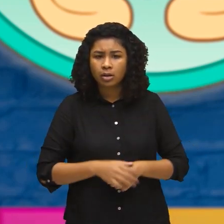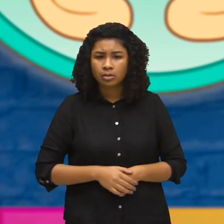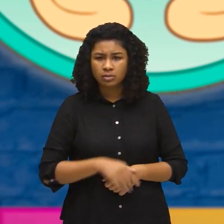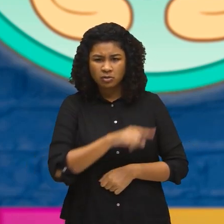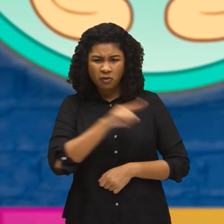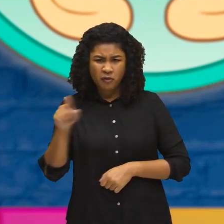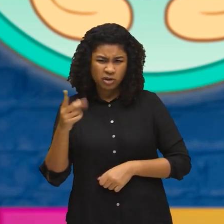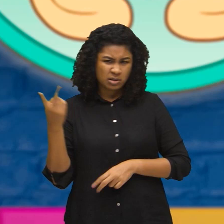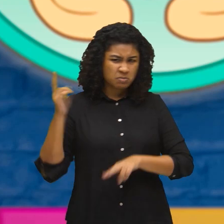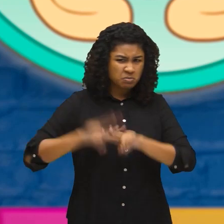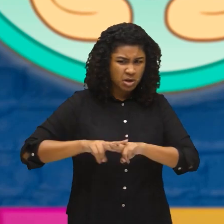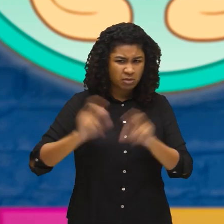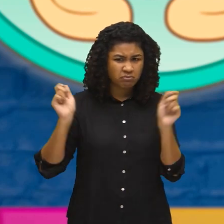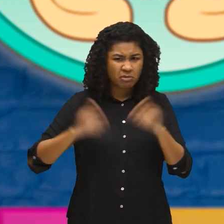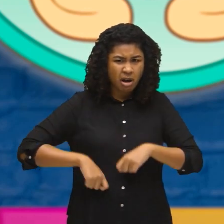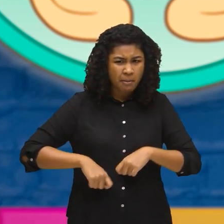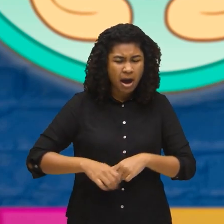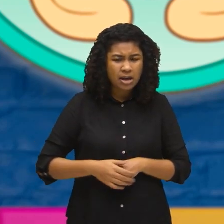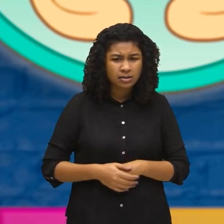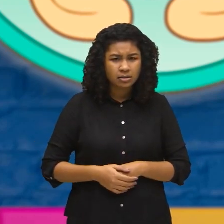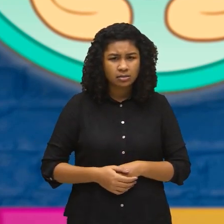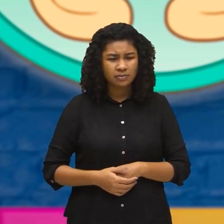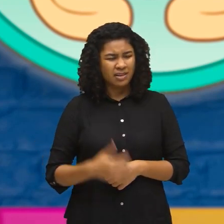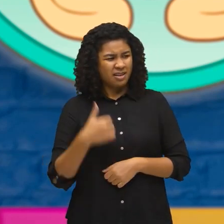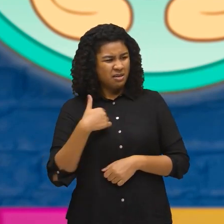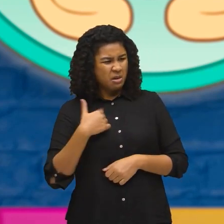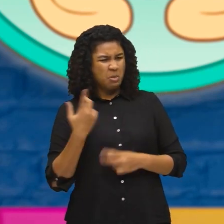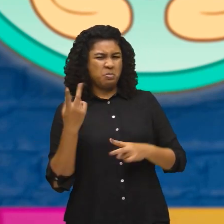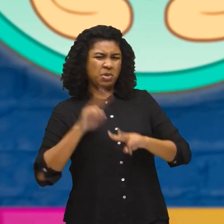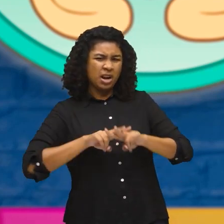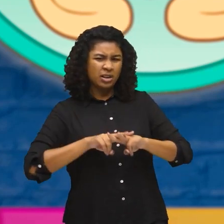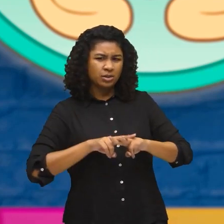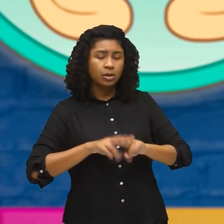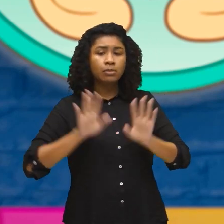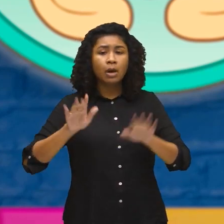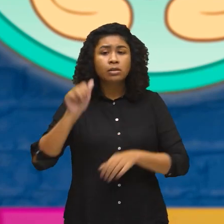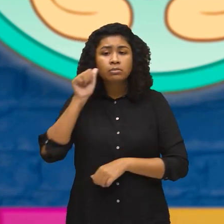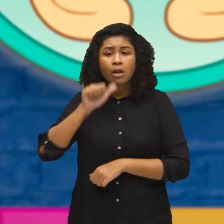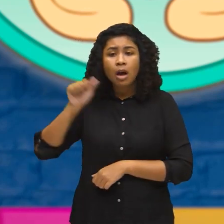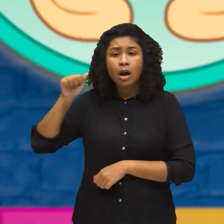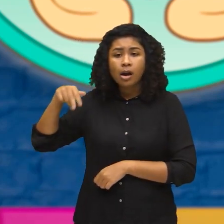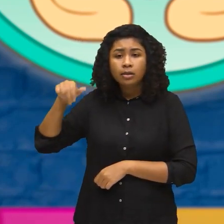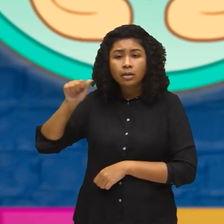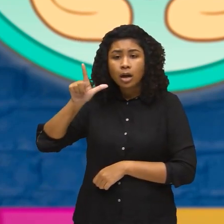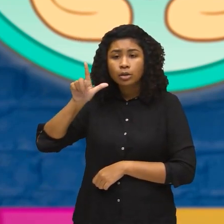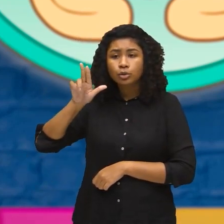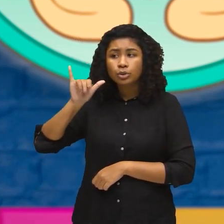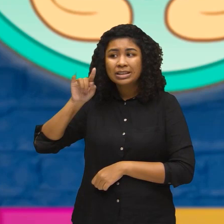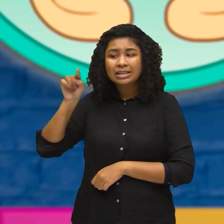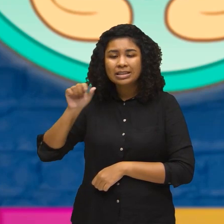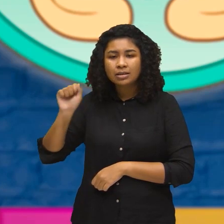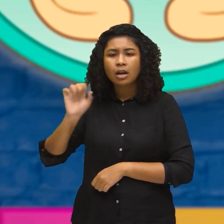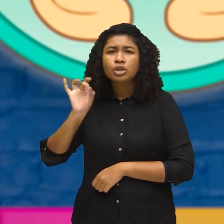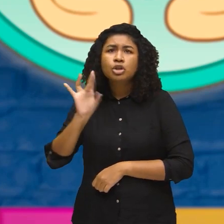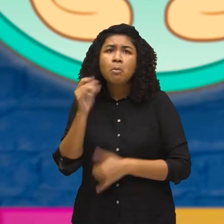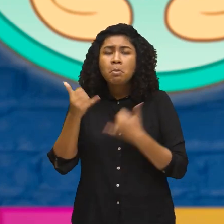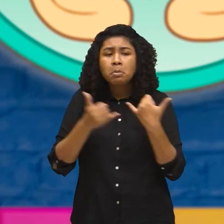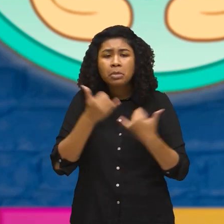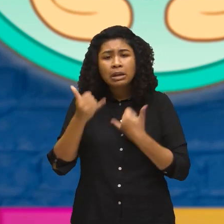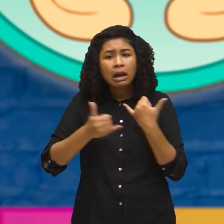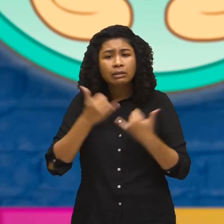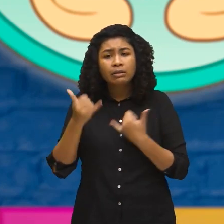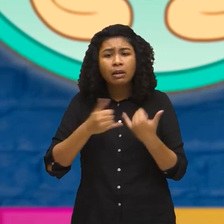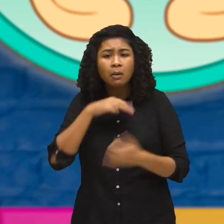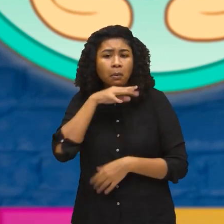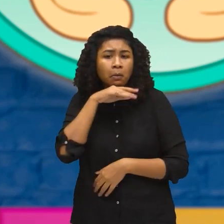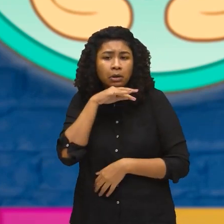Eu preso? Mas como a Ana Luísa falou, é uma brincadeira de mau gosto. É considerado crime? Então,